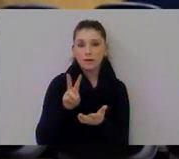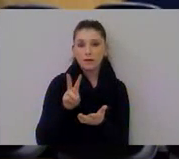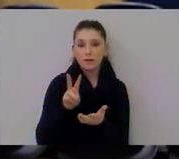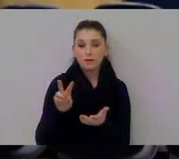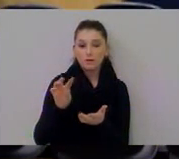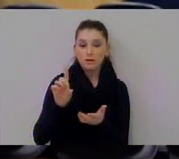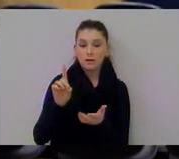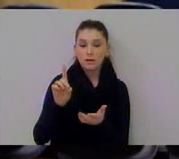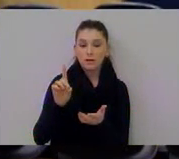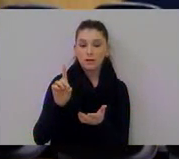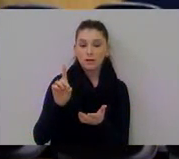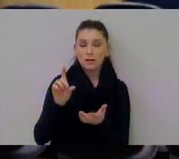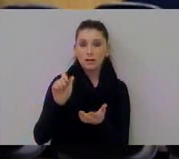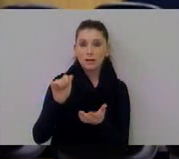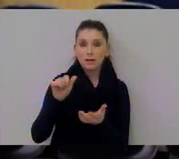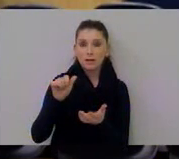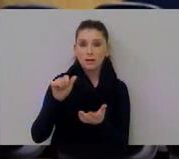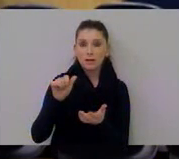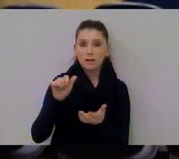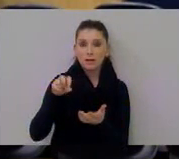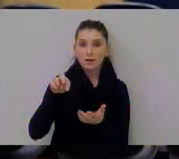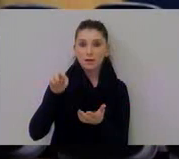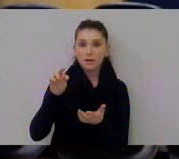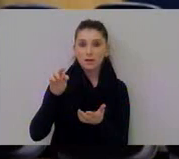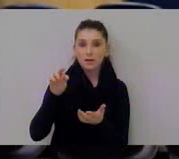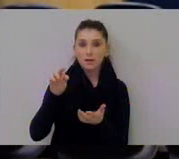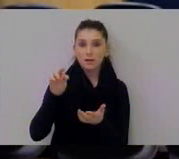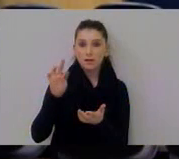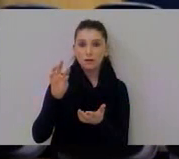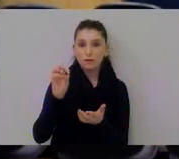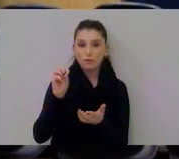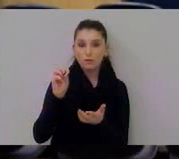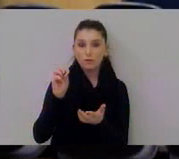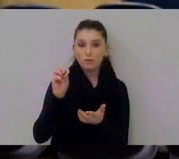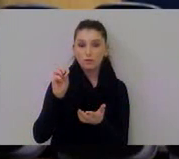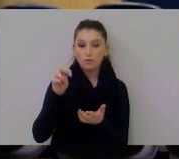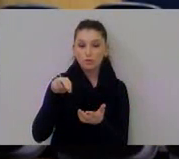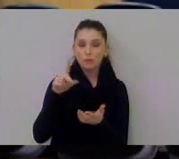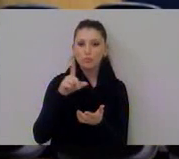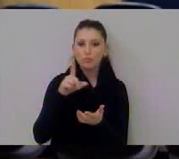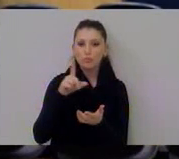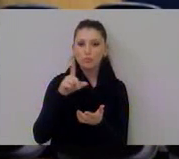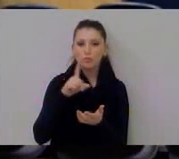Vossa Excelência dispõe de 3 minutos e meio.